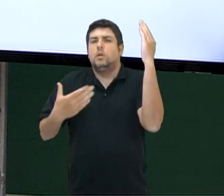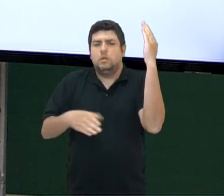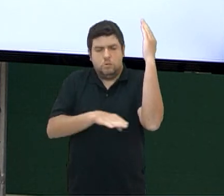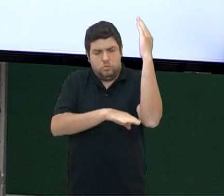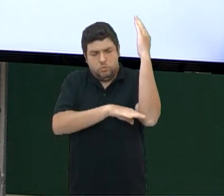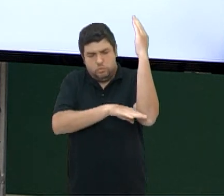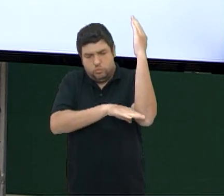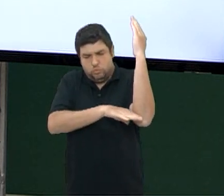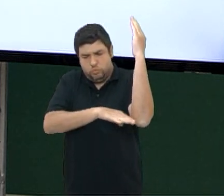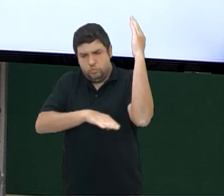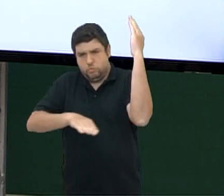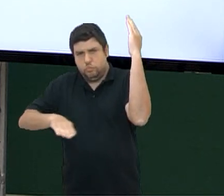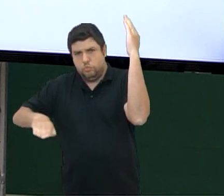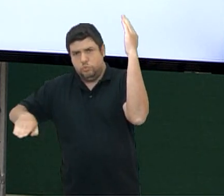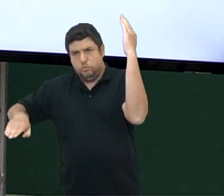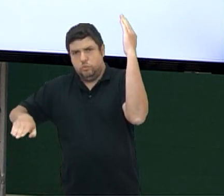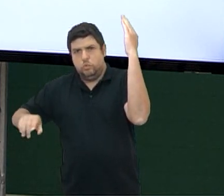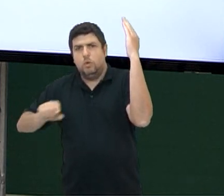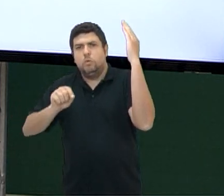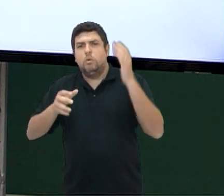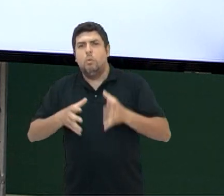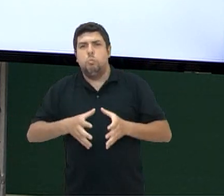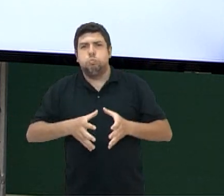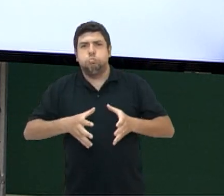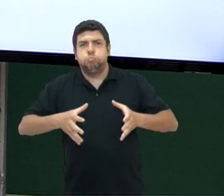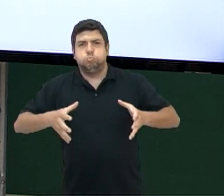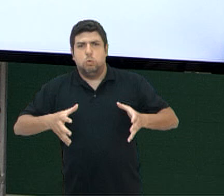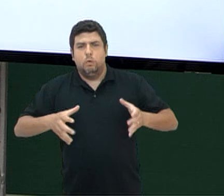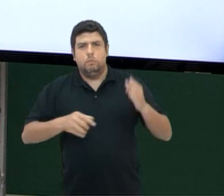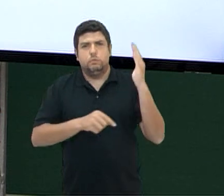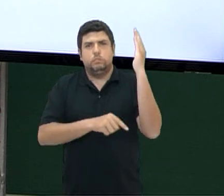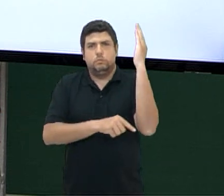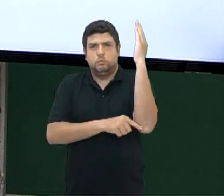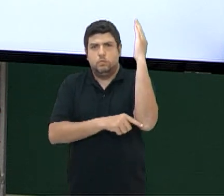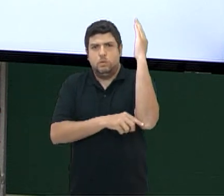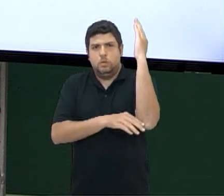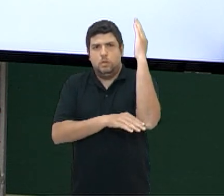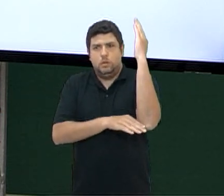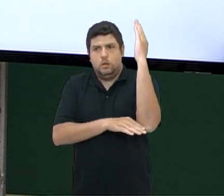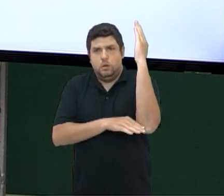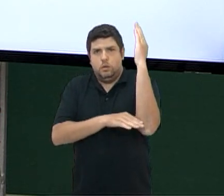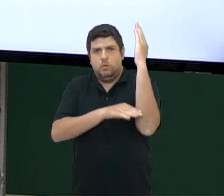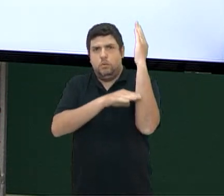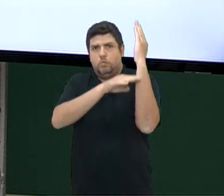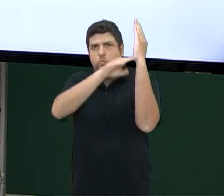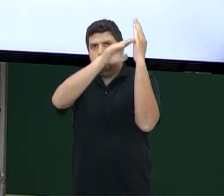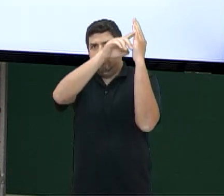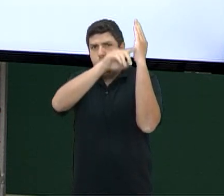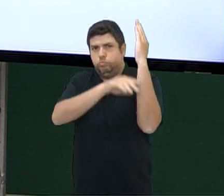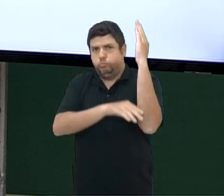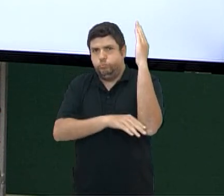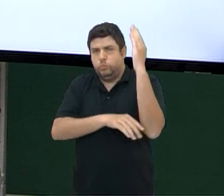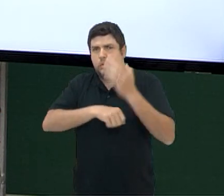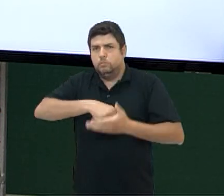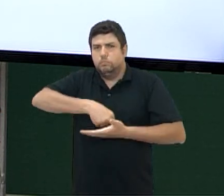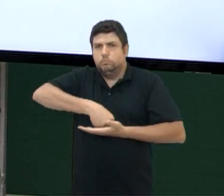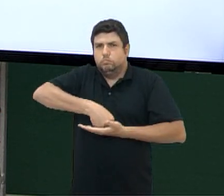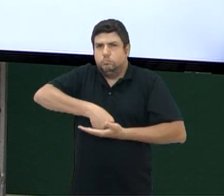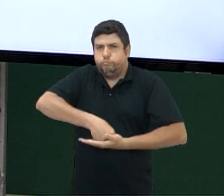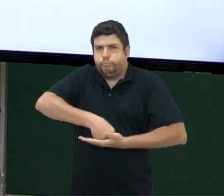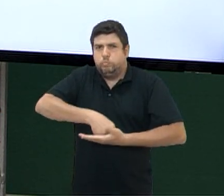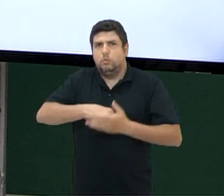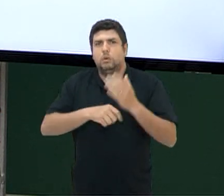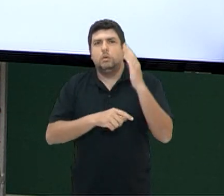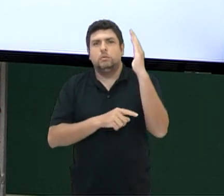horizontal, representado ali pelo volume, o eixo da vertical, representando a pressão, e temos os